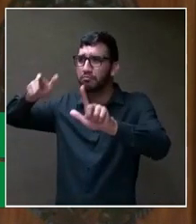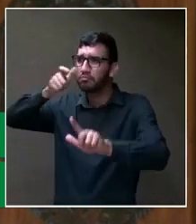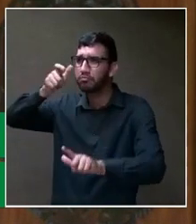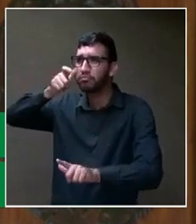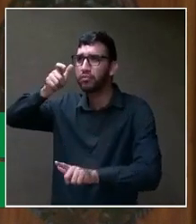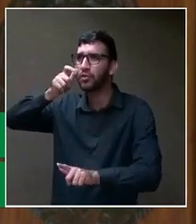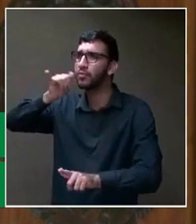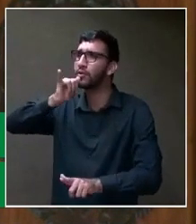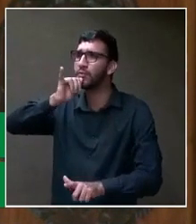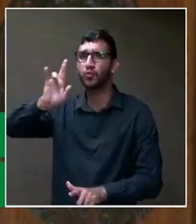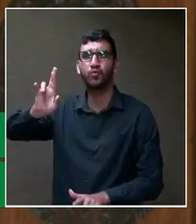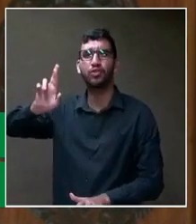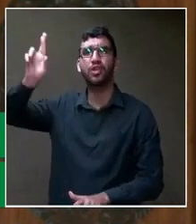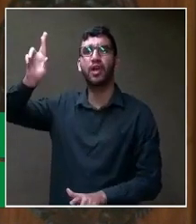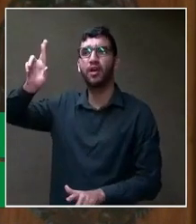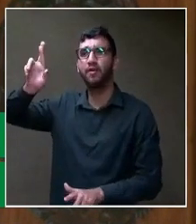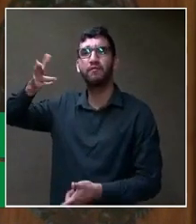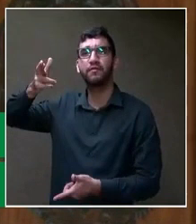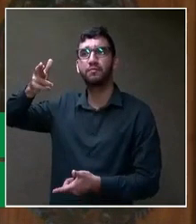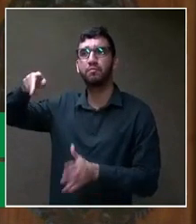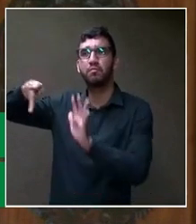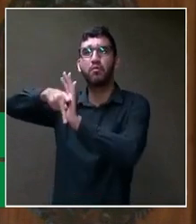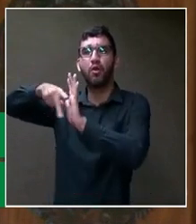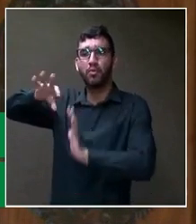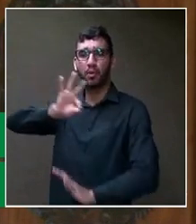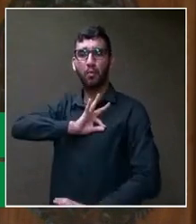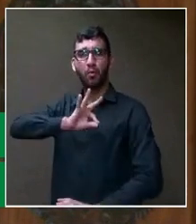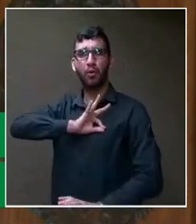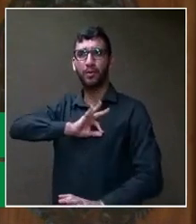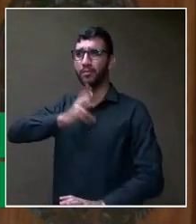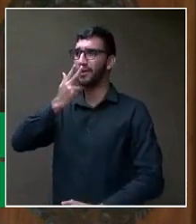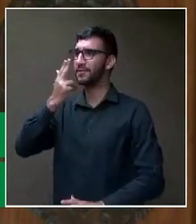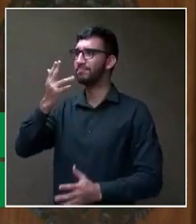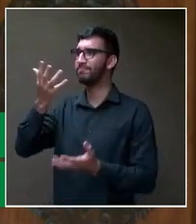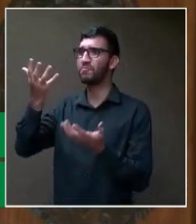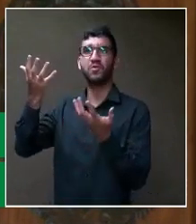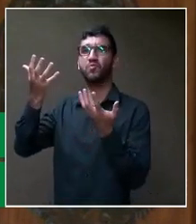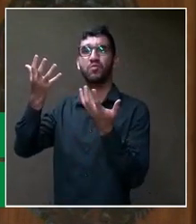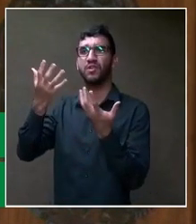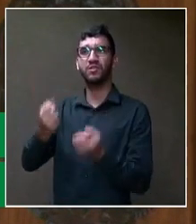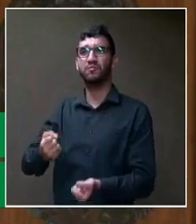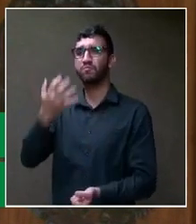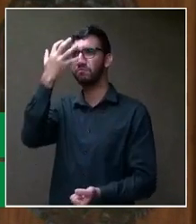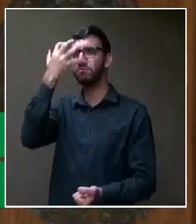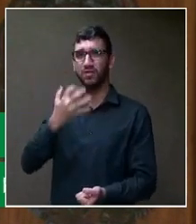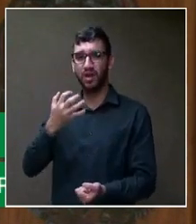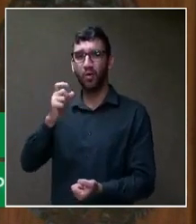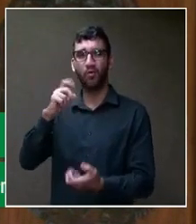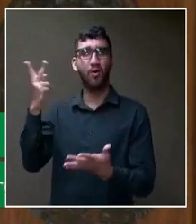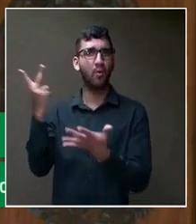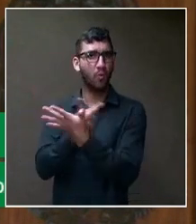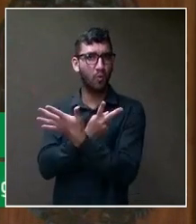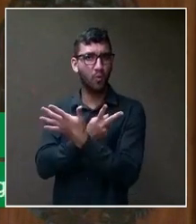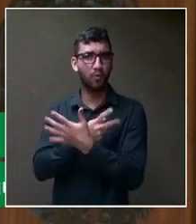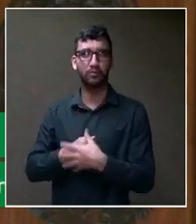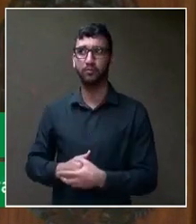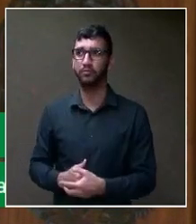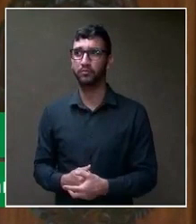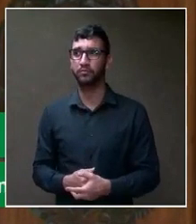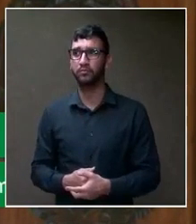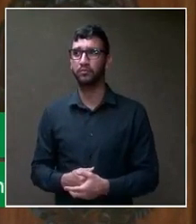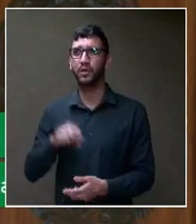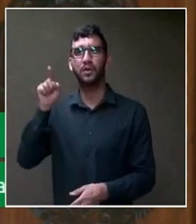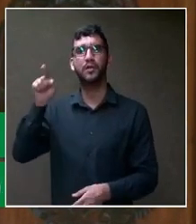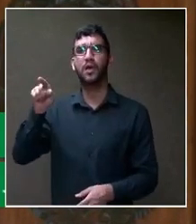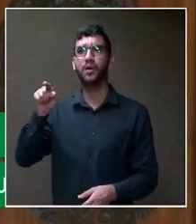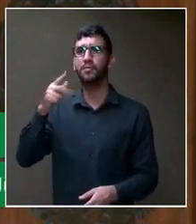dos capitães, dos coronéis, revoltados com o que havia acontecido? Sim. E